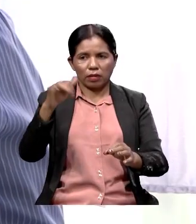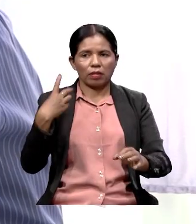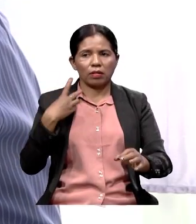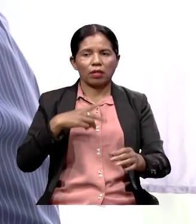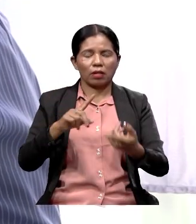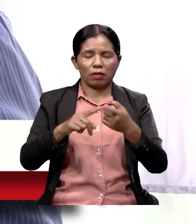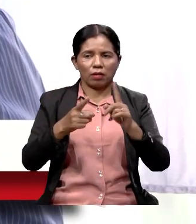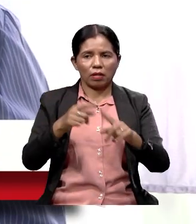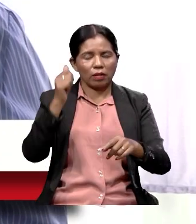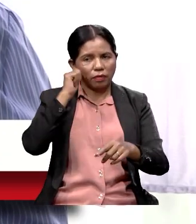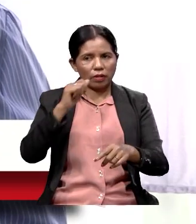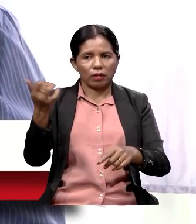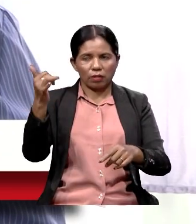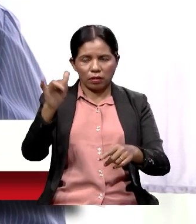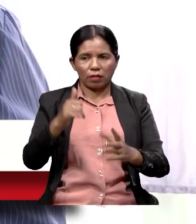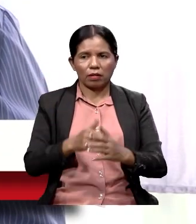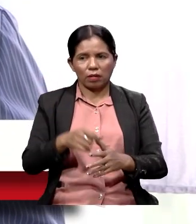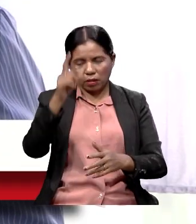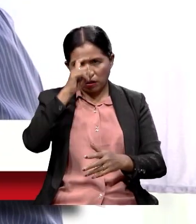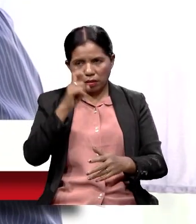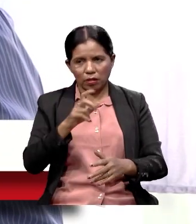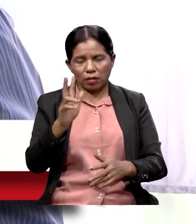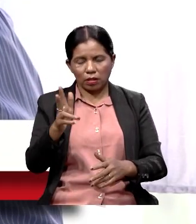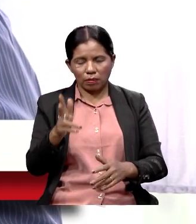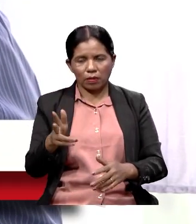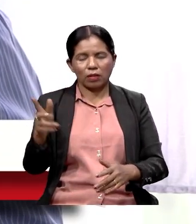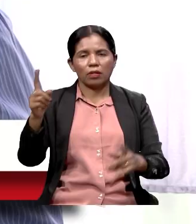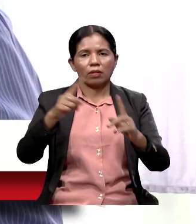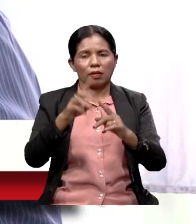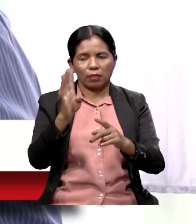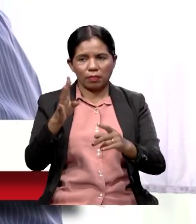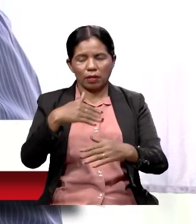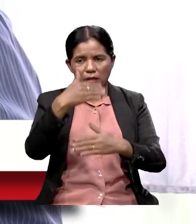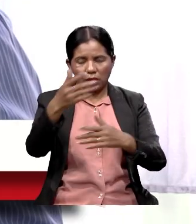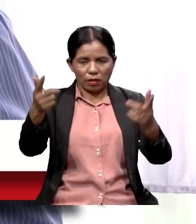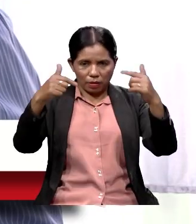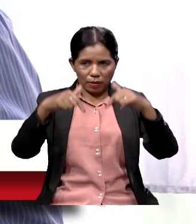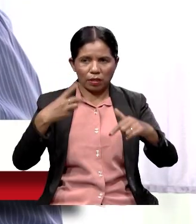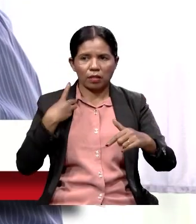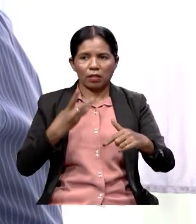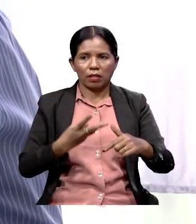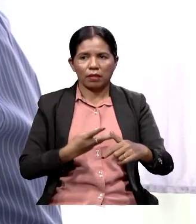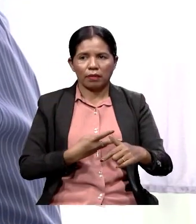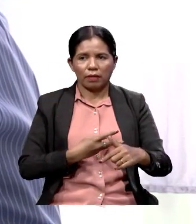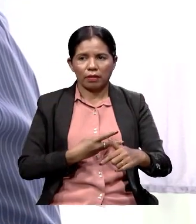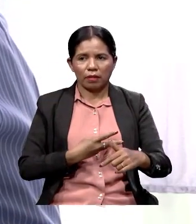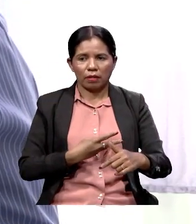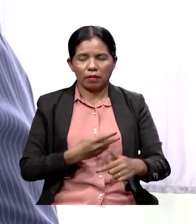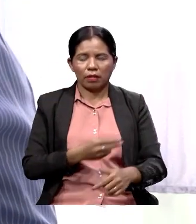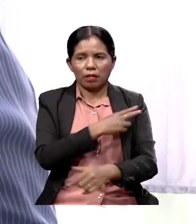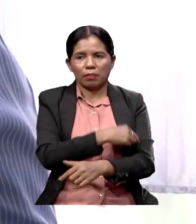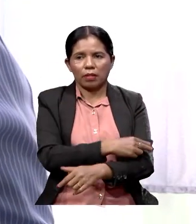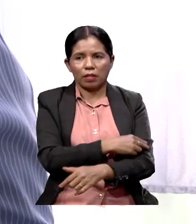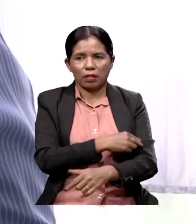feito ser ne be maka idade 30 to 40 no atu ne bele hakat mai itania amni facilidade de saúde